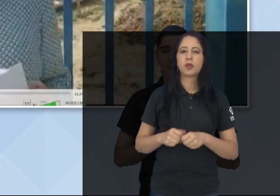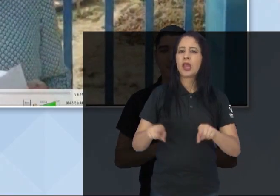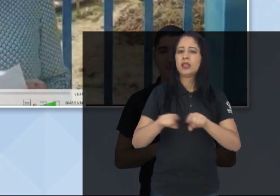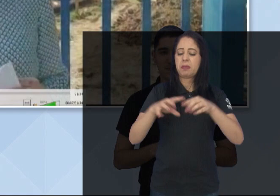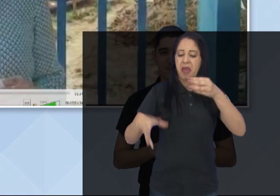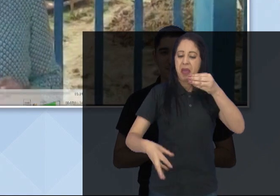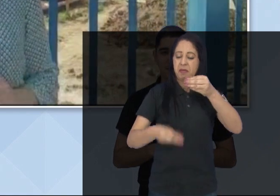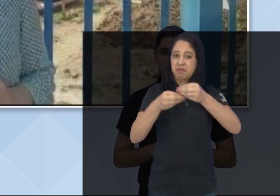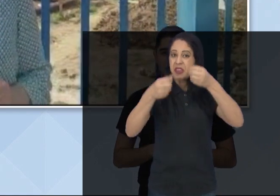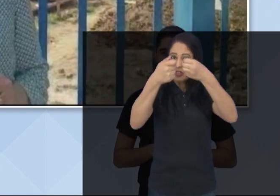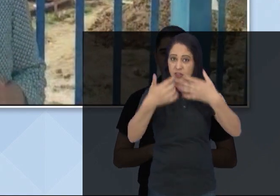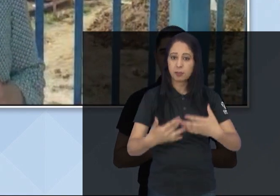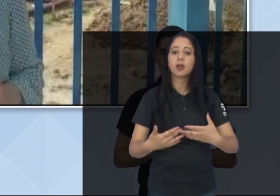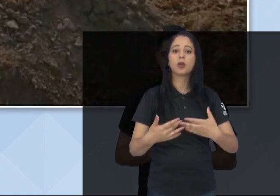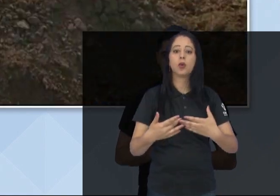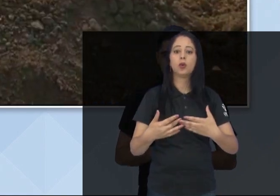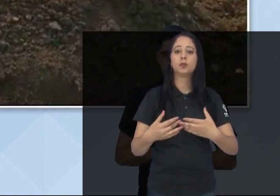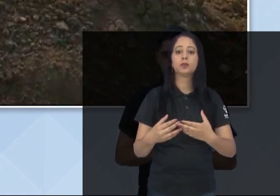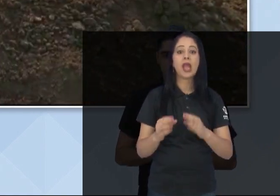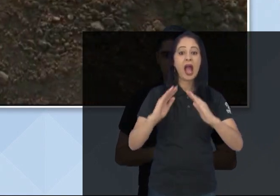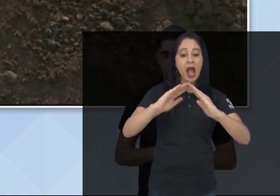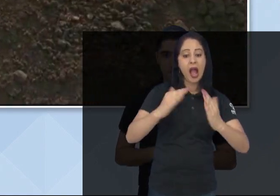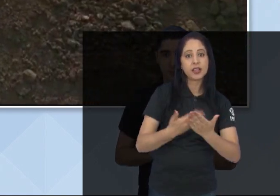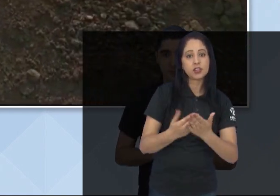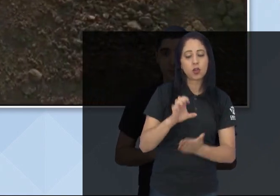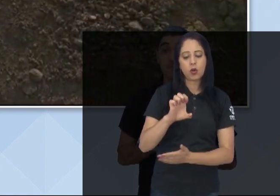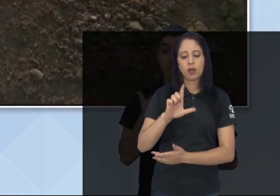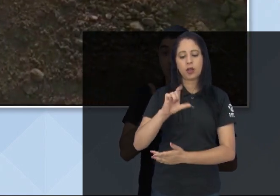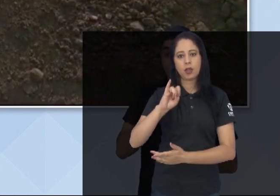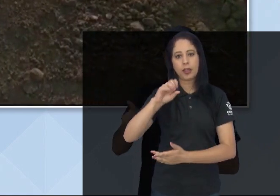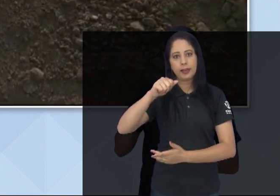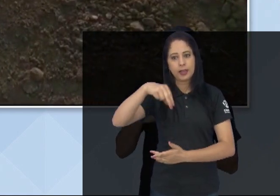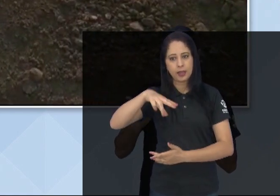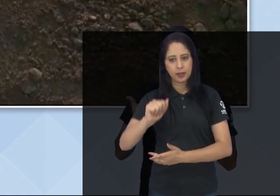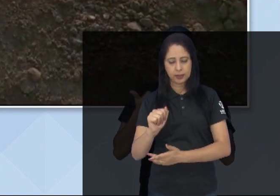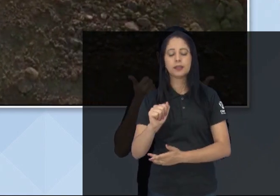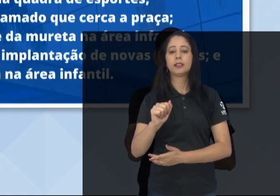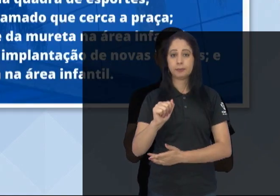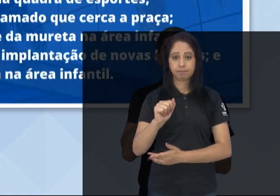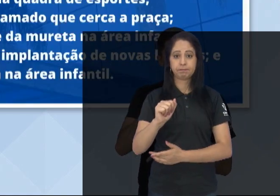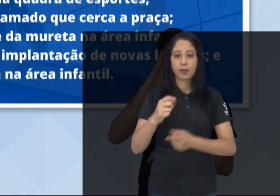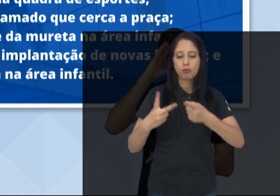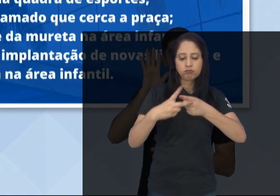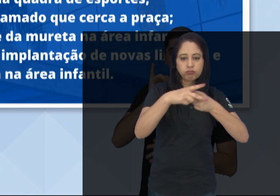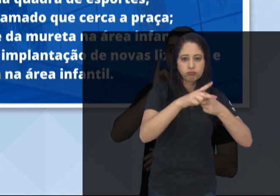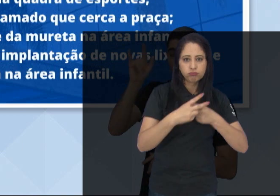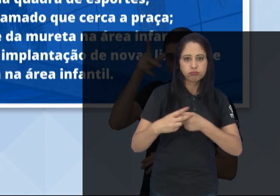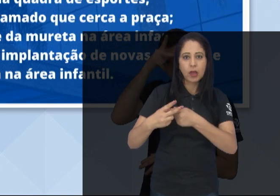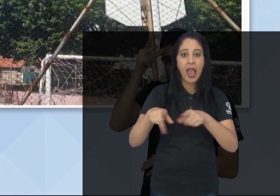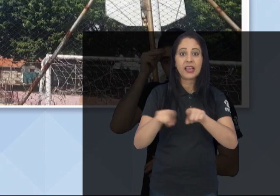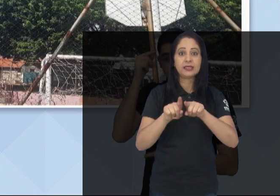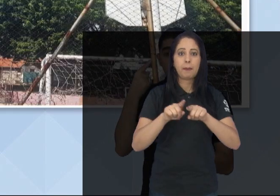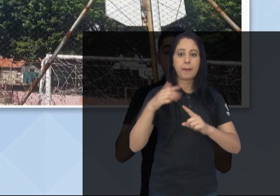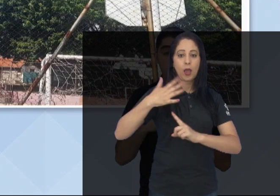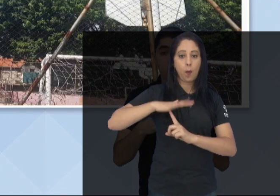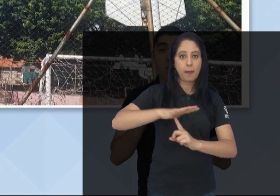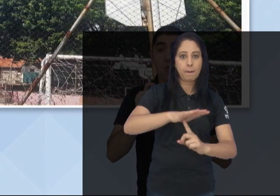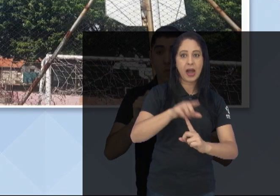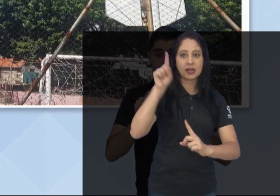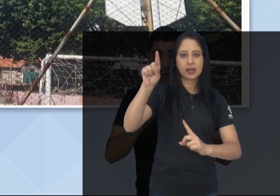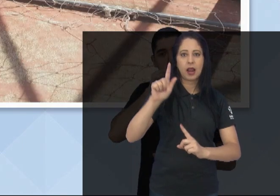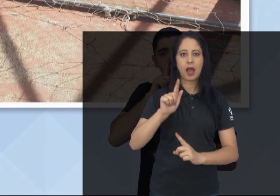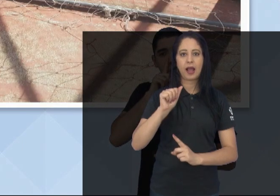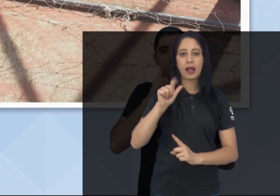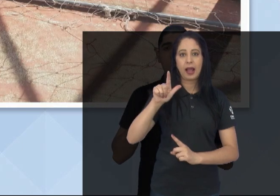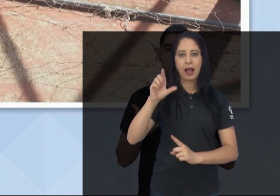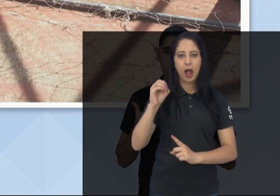sobre a reforma e ampliação da Escola Eliana de Oliveira Santos Cruz, a manutenção de uma praça no bairro Galo